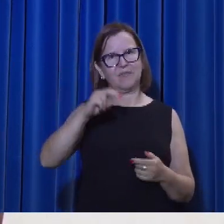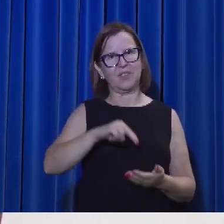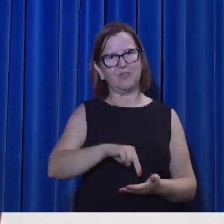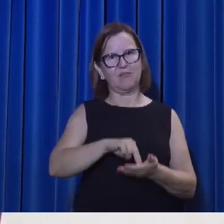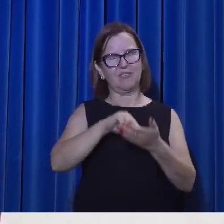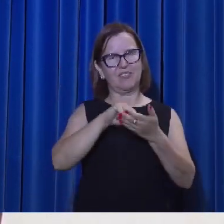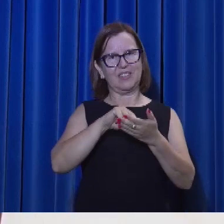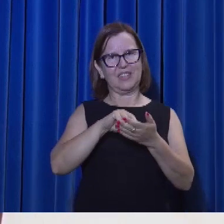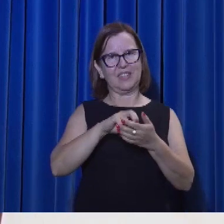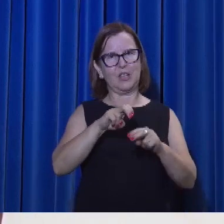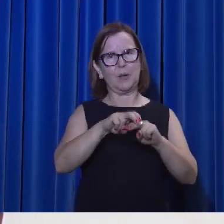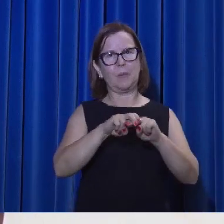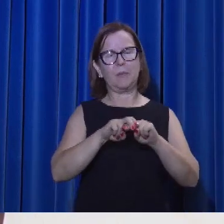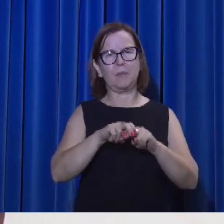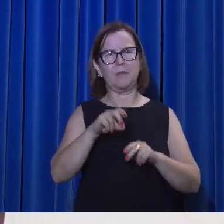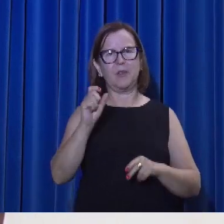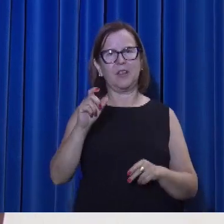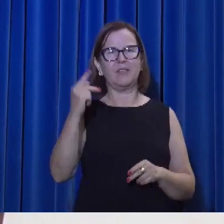palavra do seu poder.